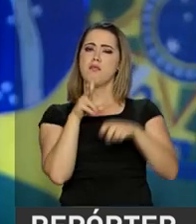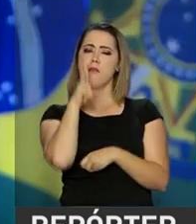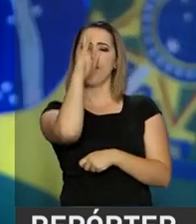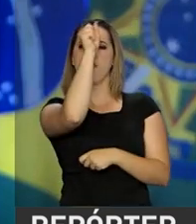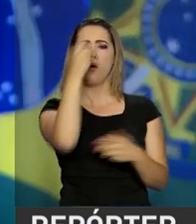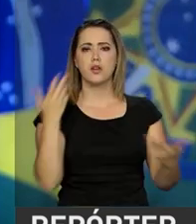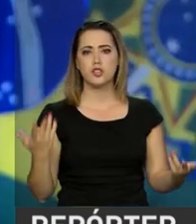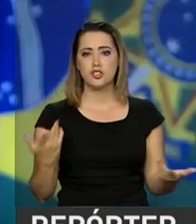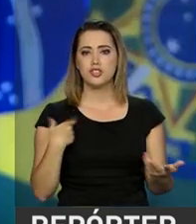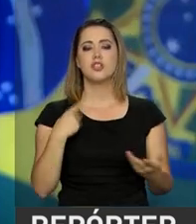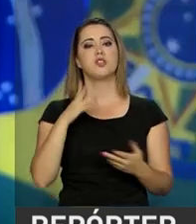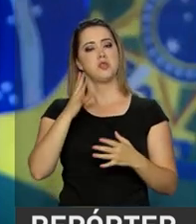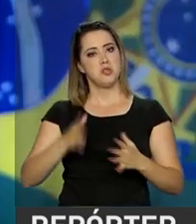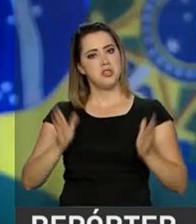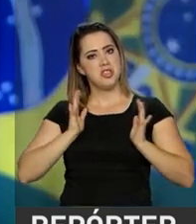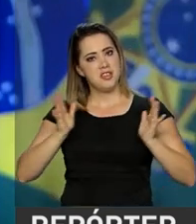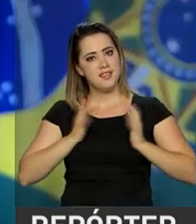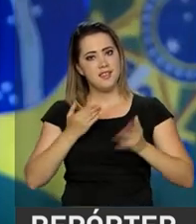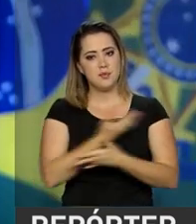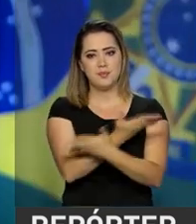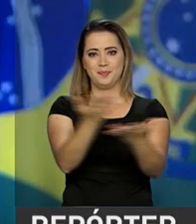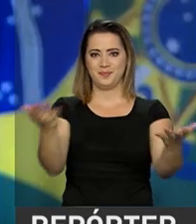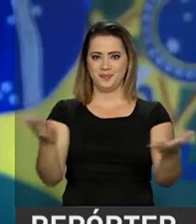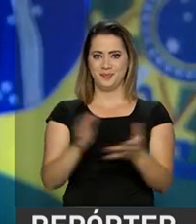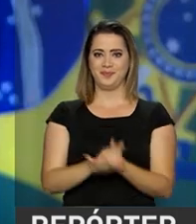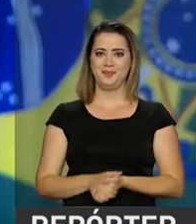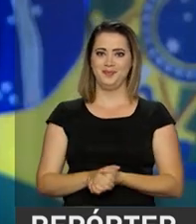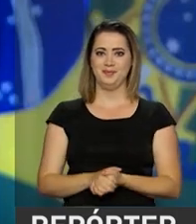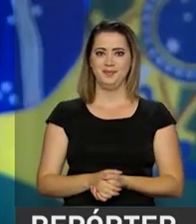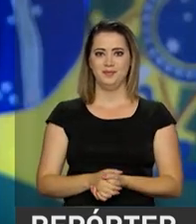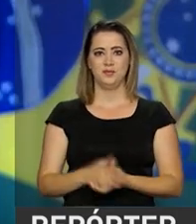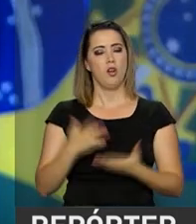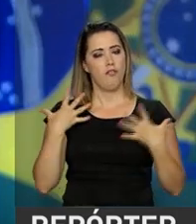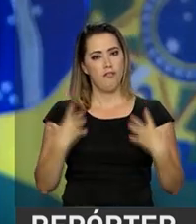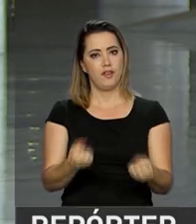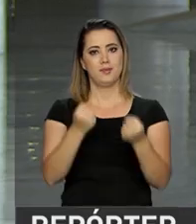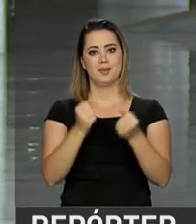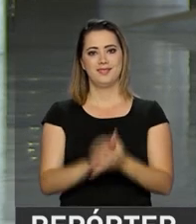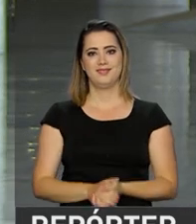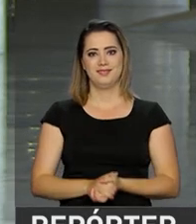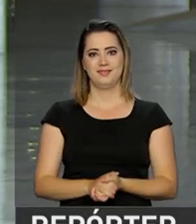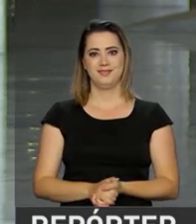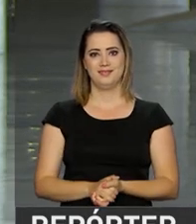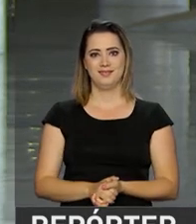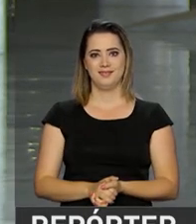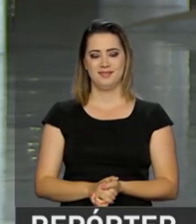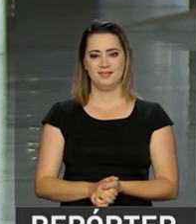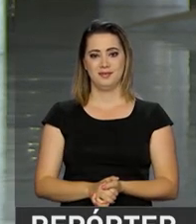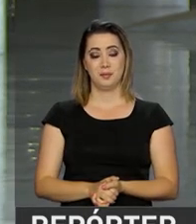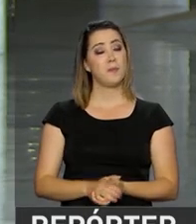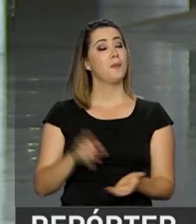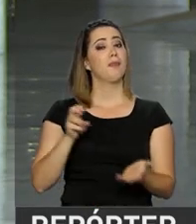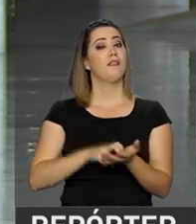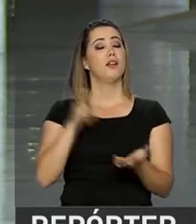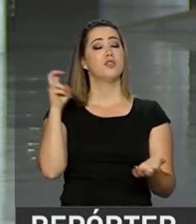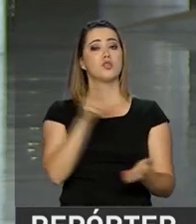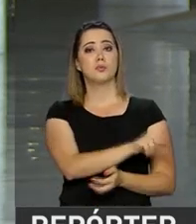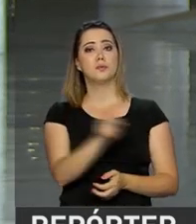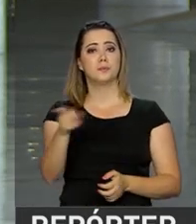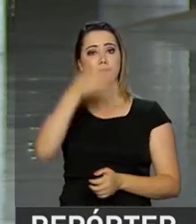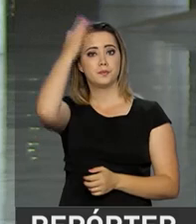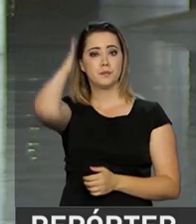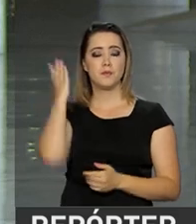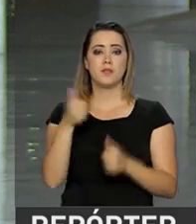forte e Próspera para todos Mos à obra e pela manhã o presidente Michel